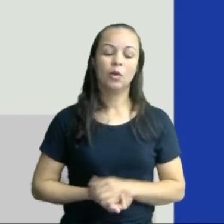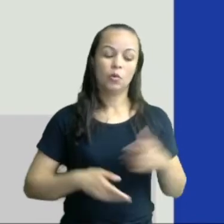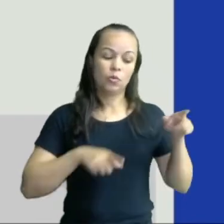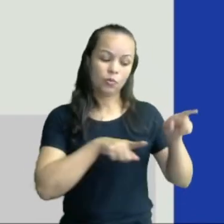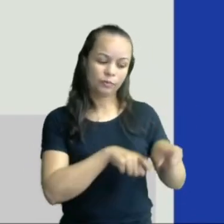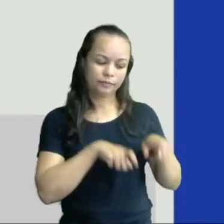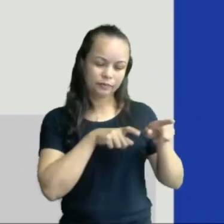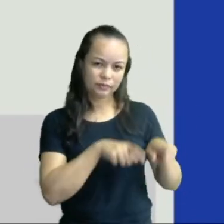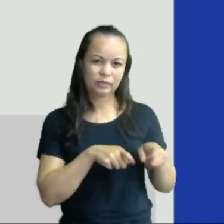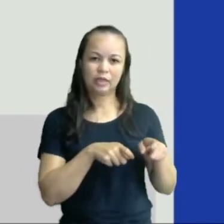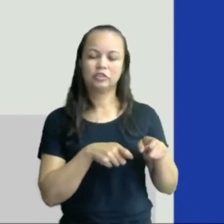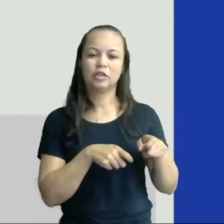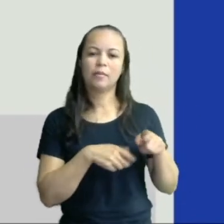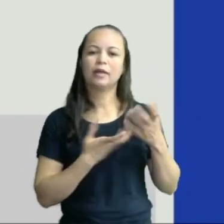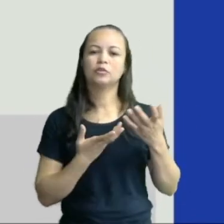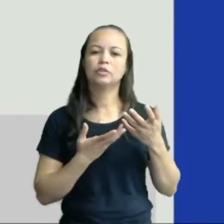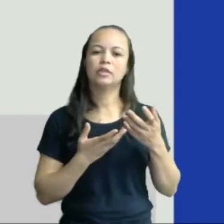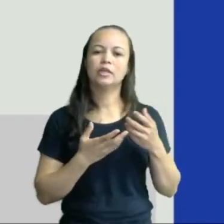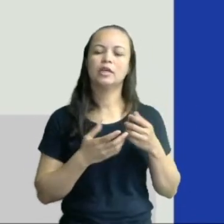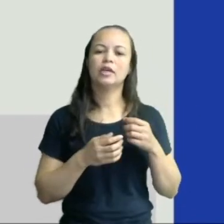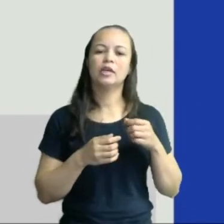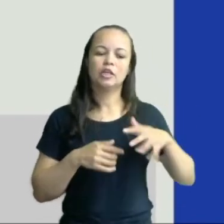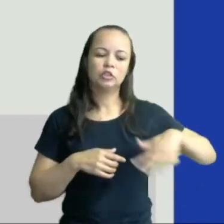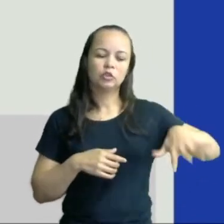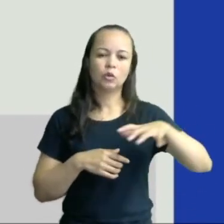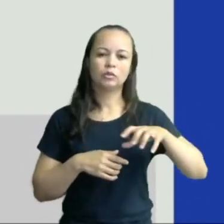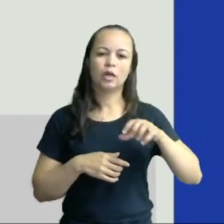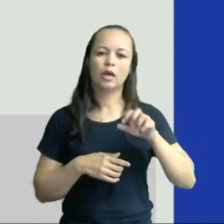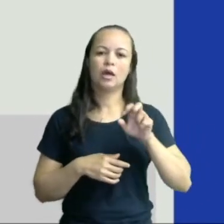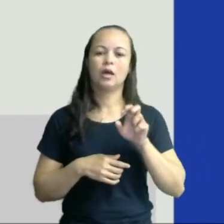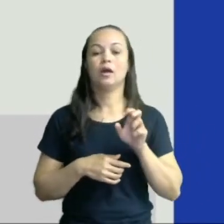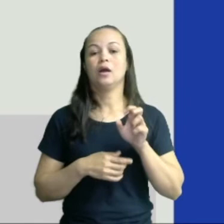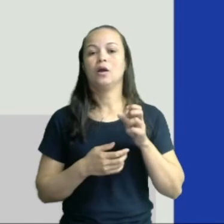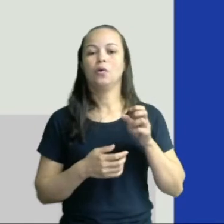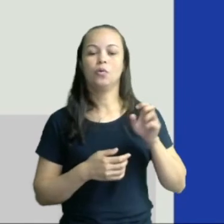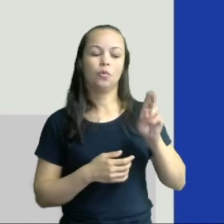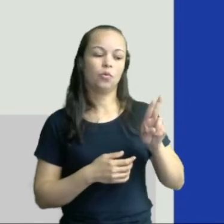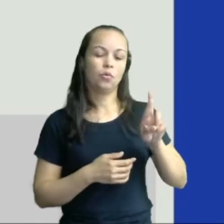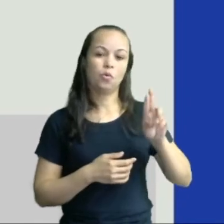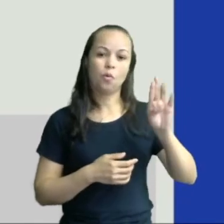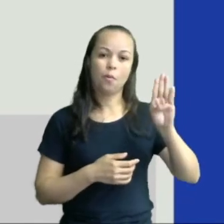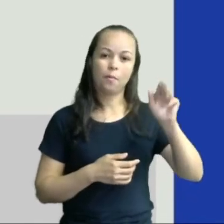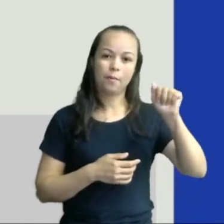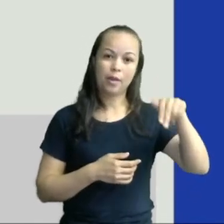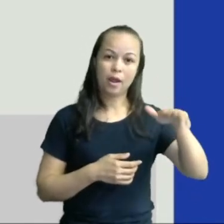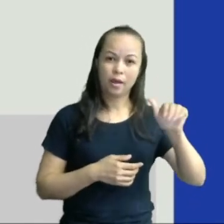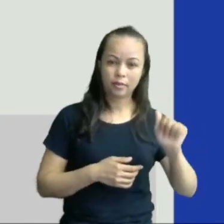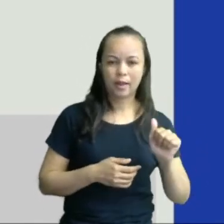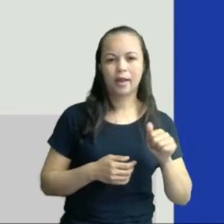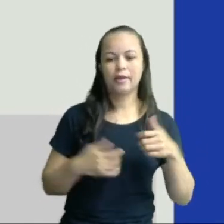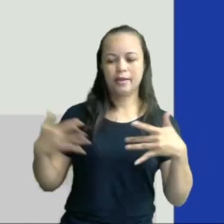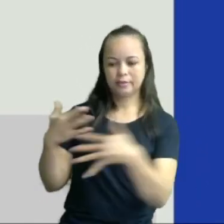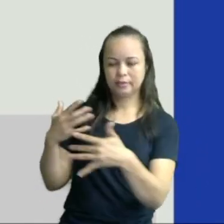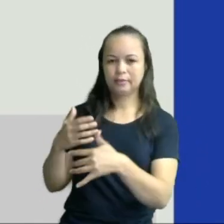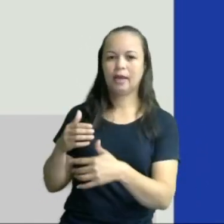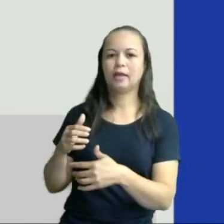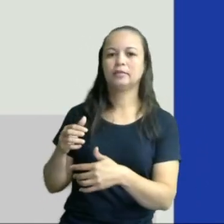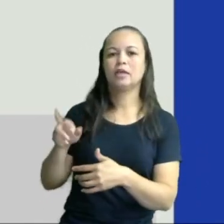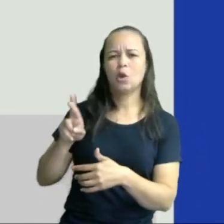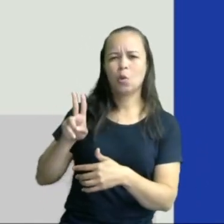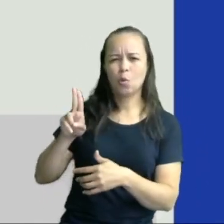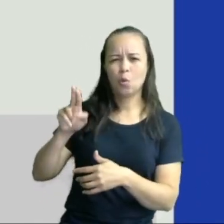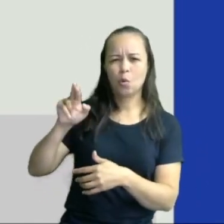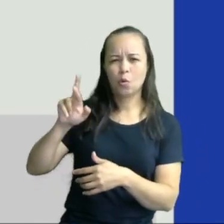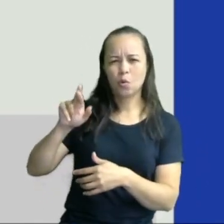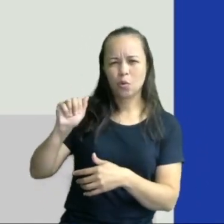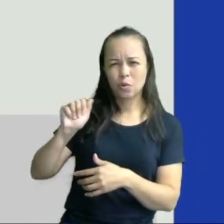é chamado de zona urbana e a cidade de zona rural. É verdadeiro ou falso isso? Eita,